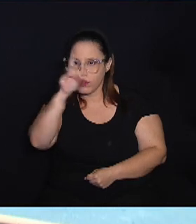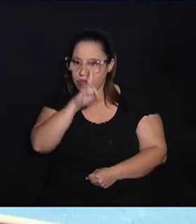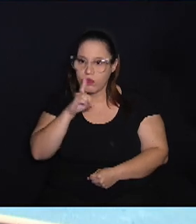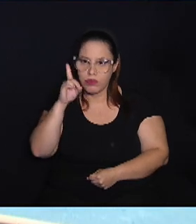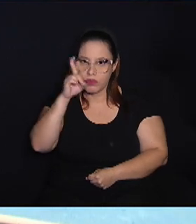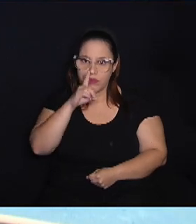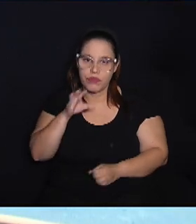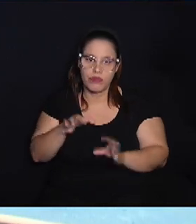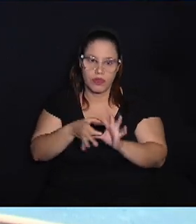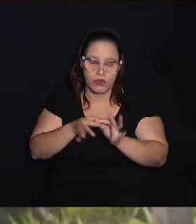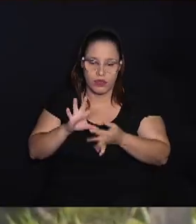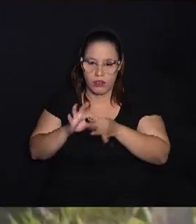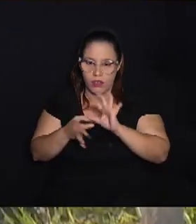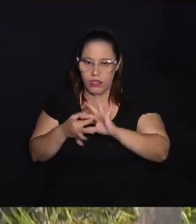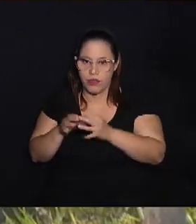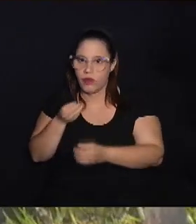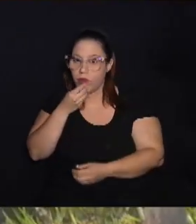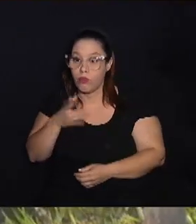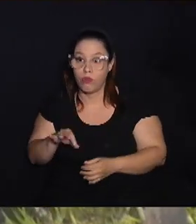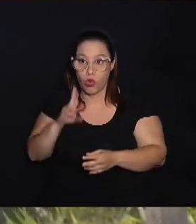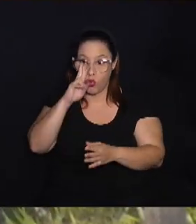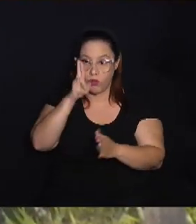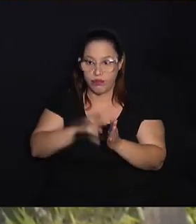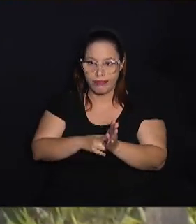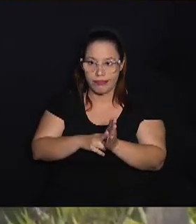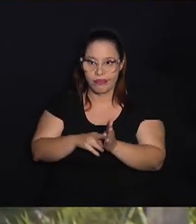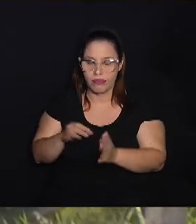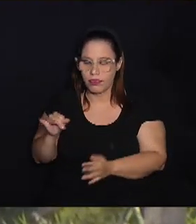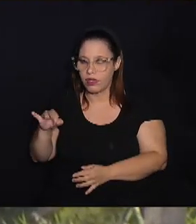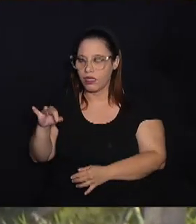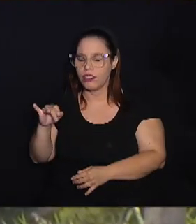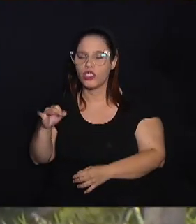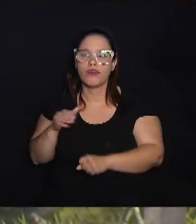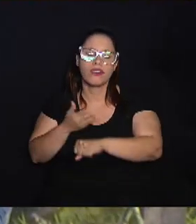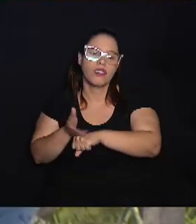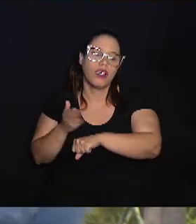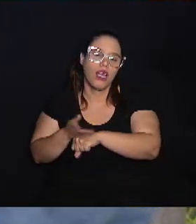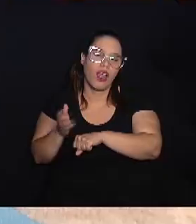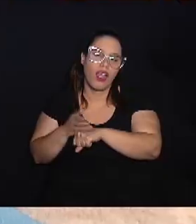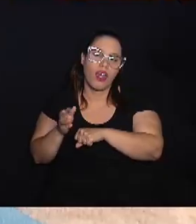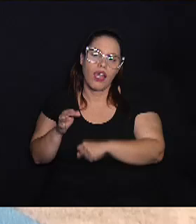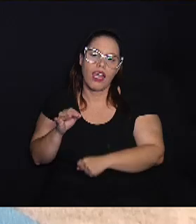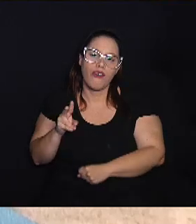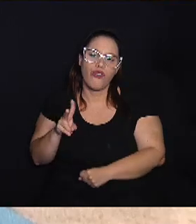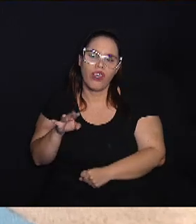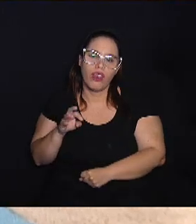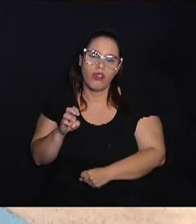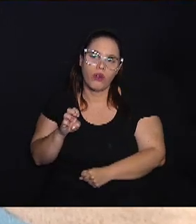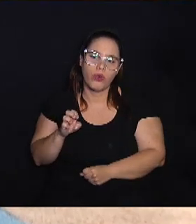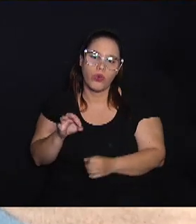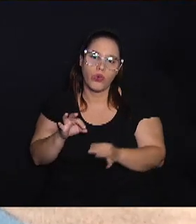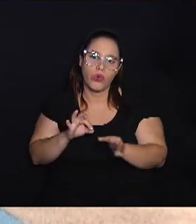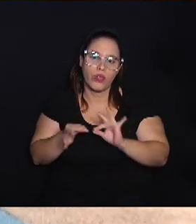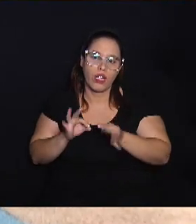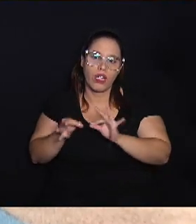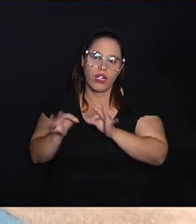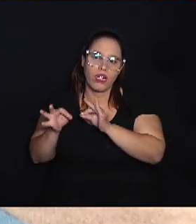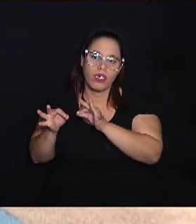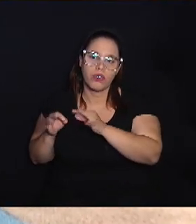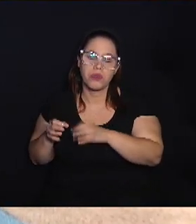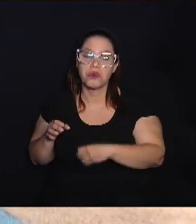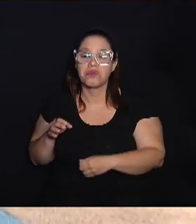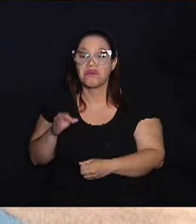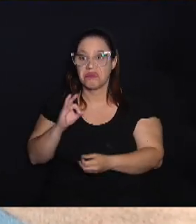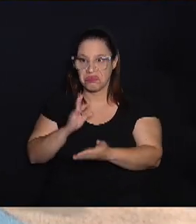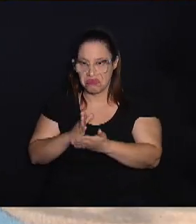Jogos Olímpicos e fazer um excelente resultado. A Tiffany é treinada por Evandro há 7 anos. O técnico segue seguro e confiante